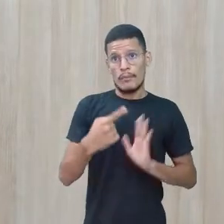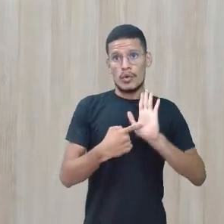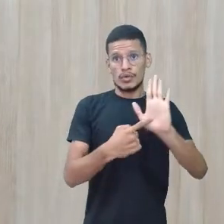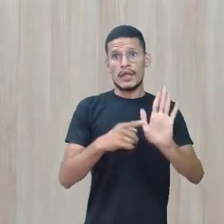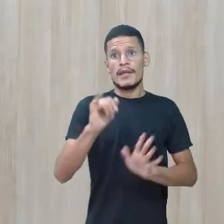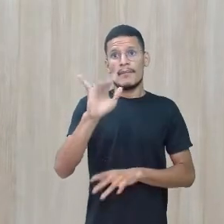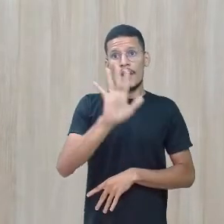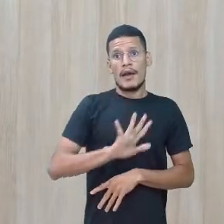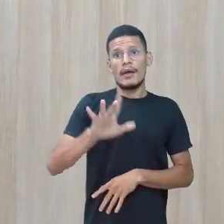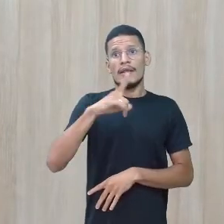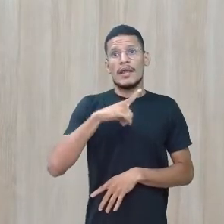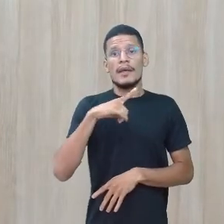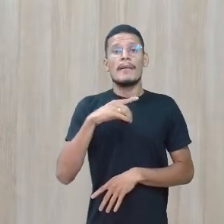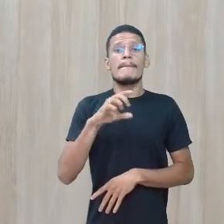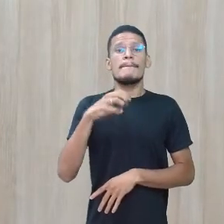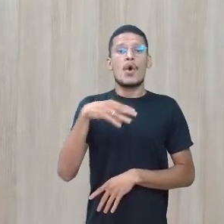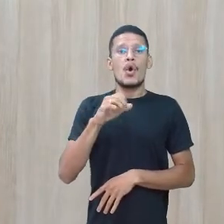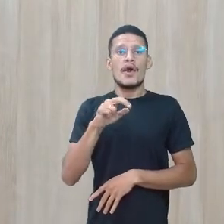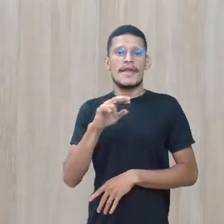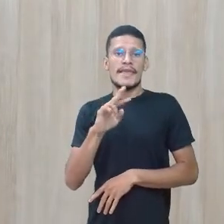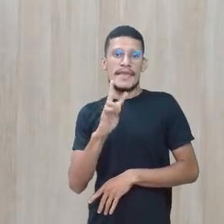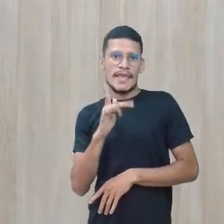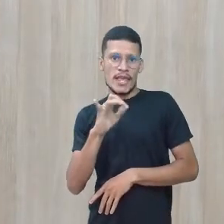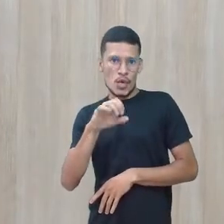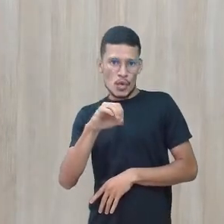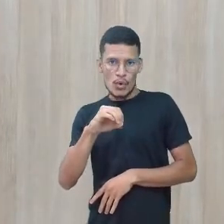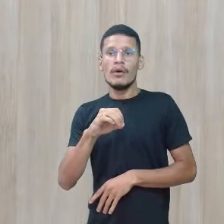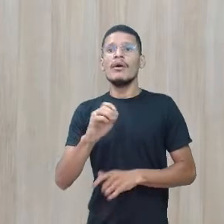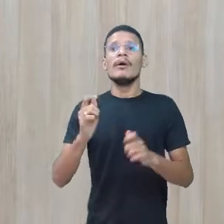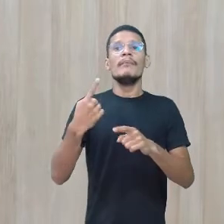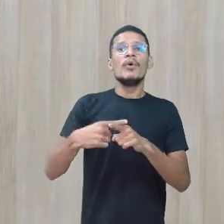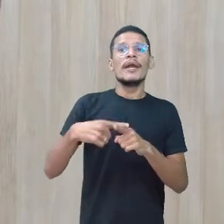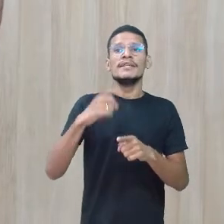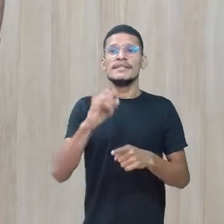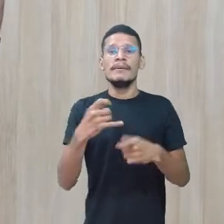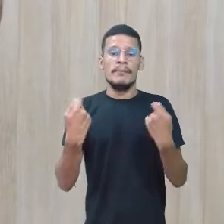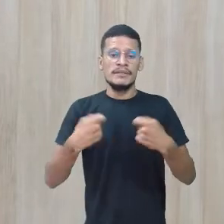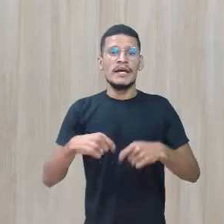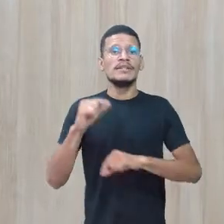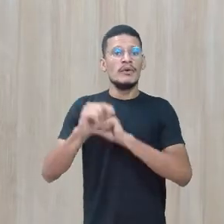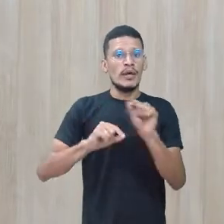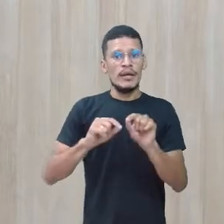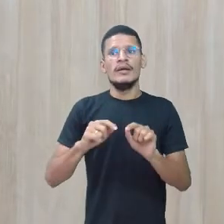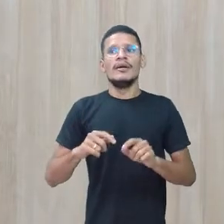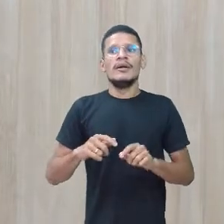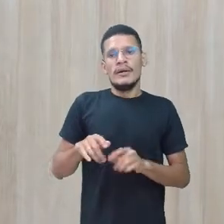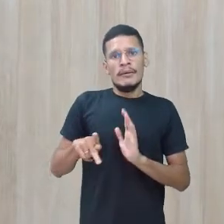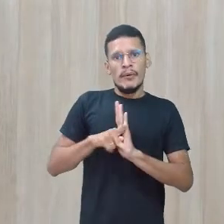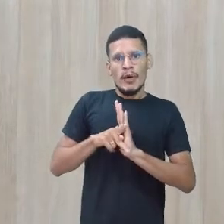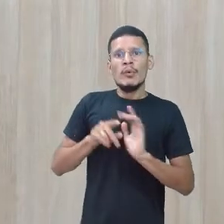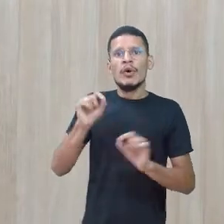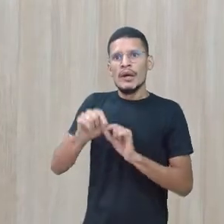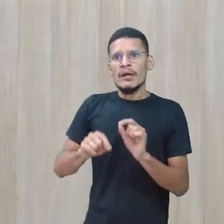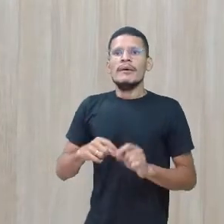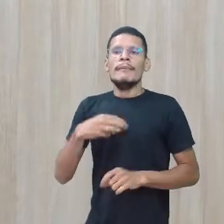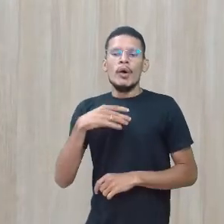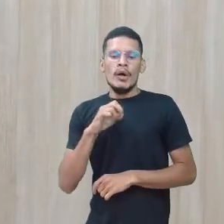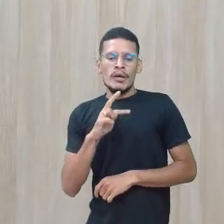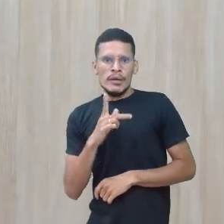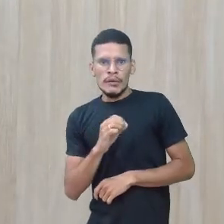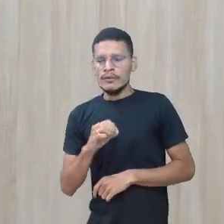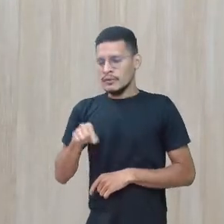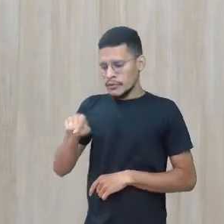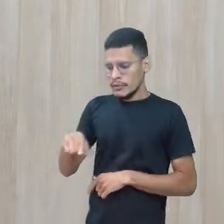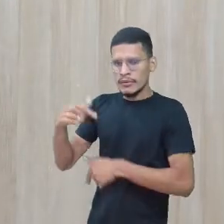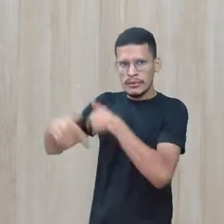2 moinhozinhos ali, porque se eles precisassem moer os grãos de trigo, né, os servos tinham que se deslocar para a terra do